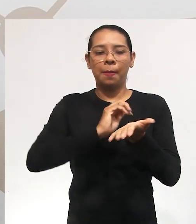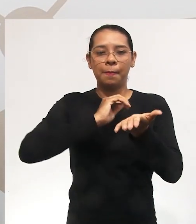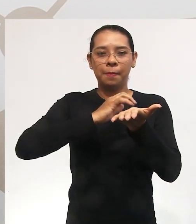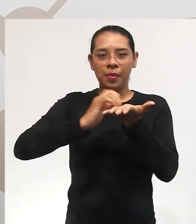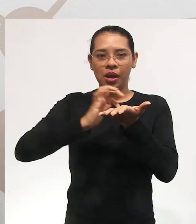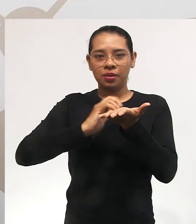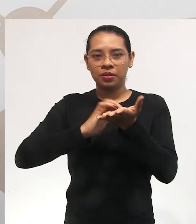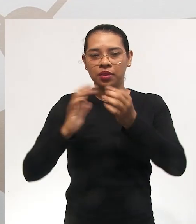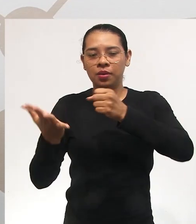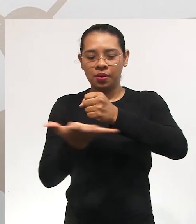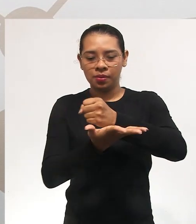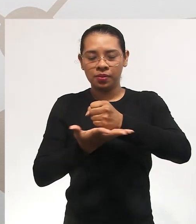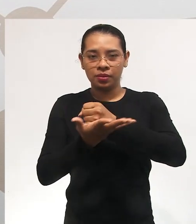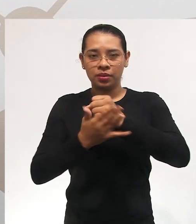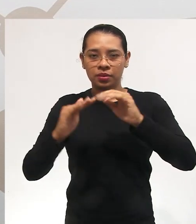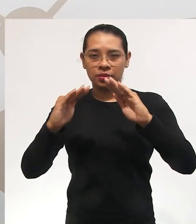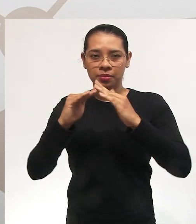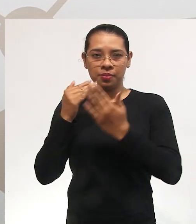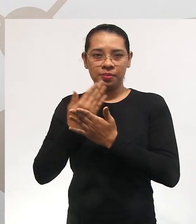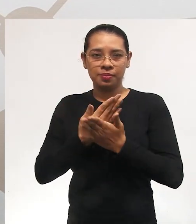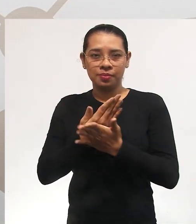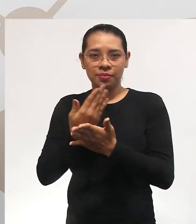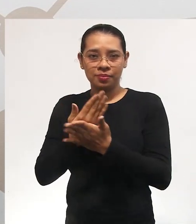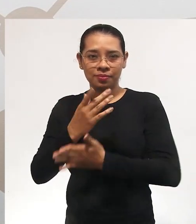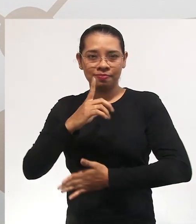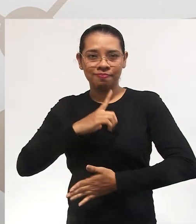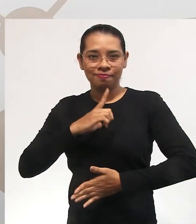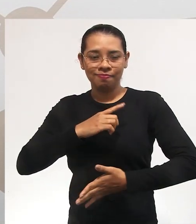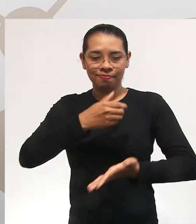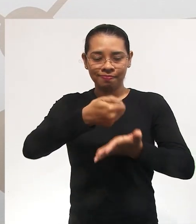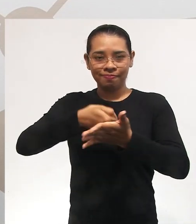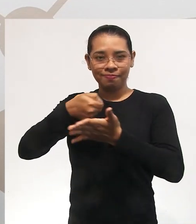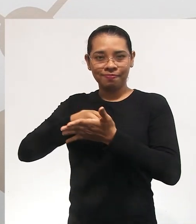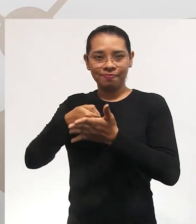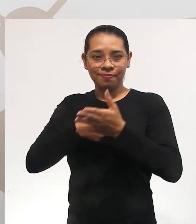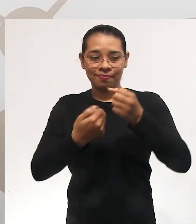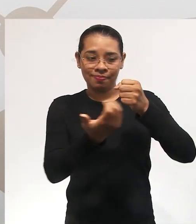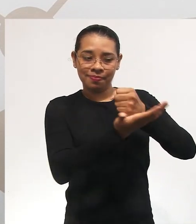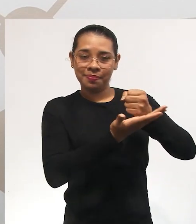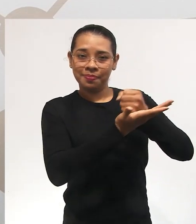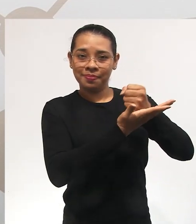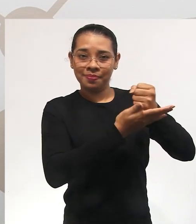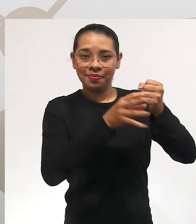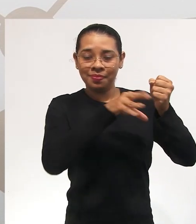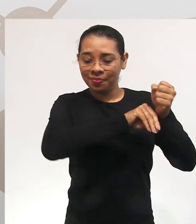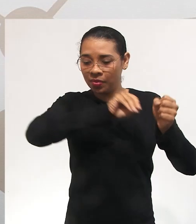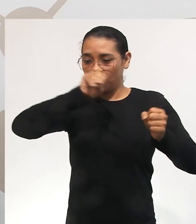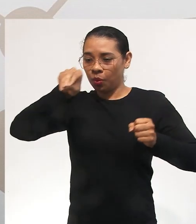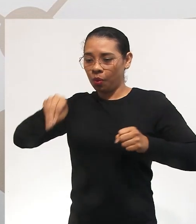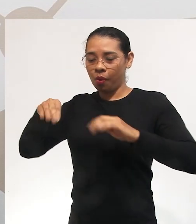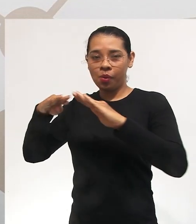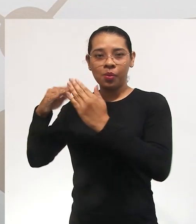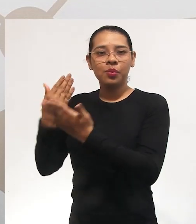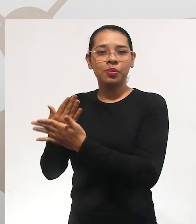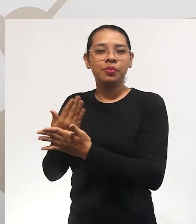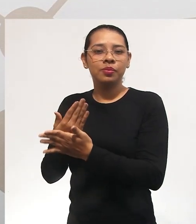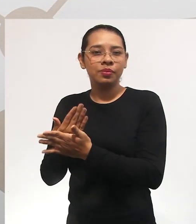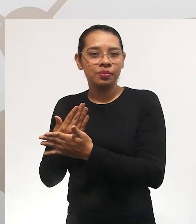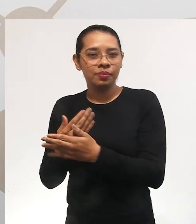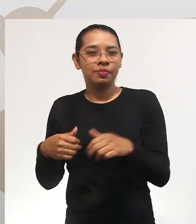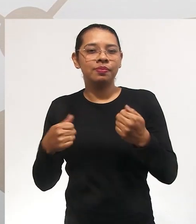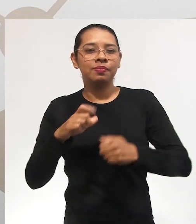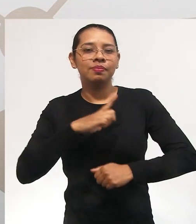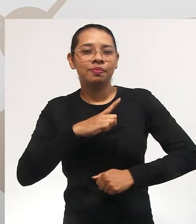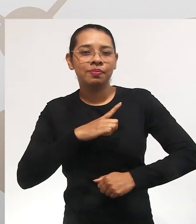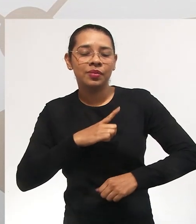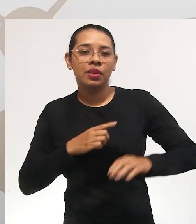Então, ele é obrigatório. Esse é um grande diferencial do PCN para a BNCC. A BNCC ela